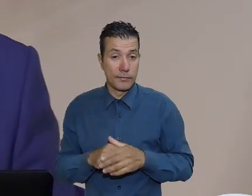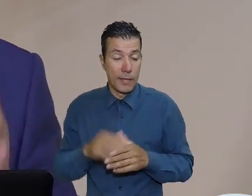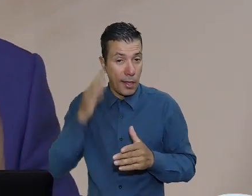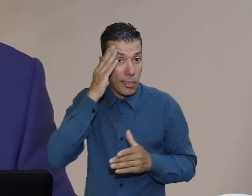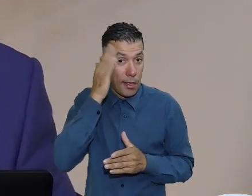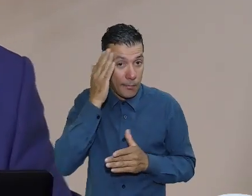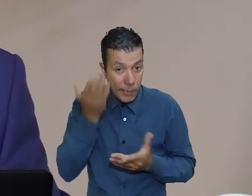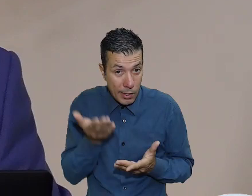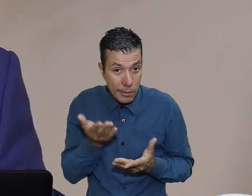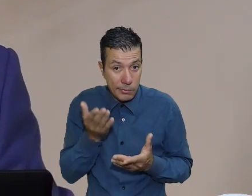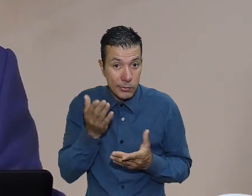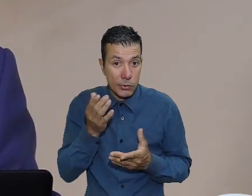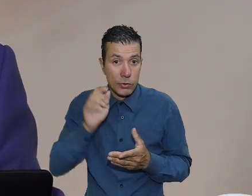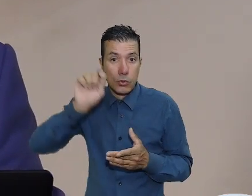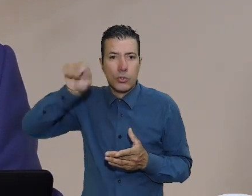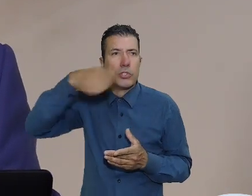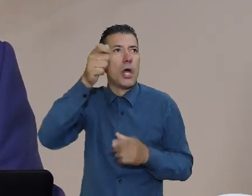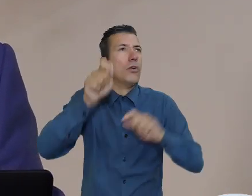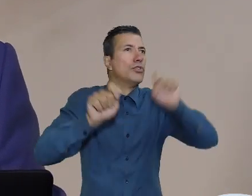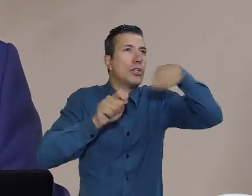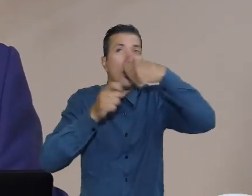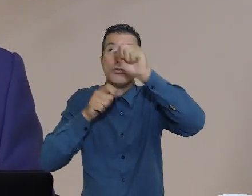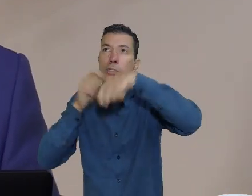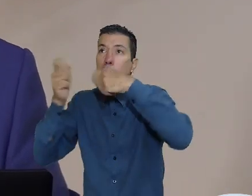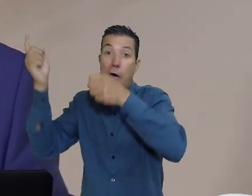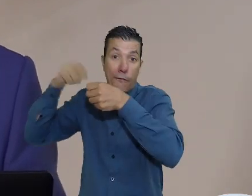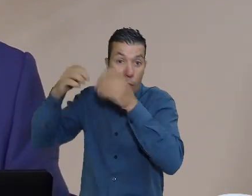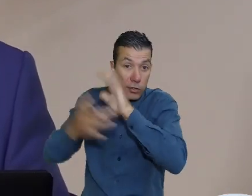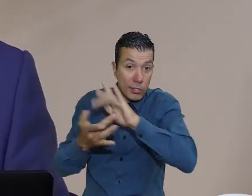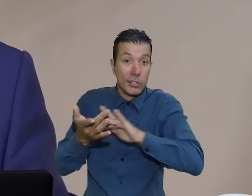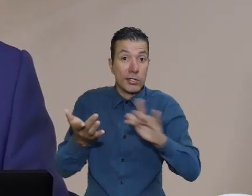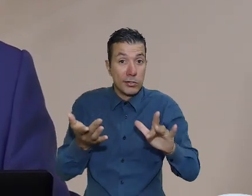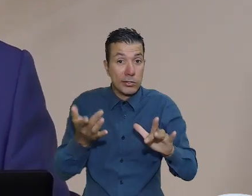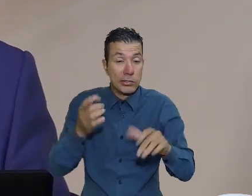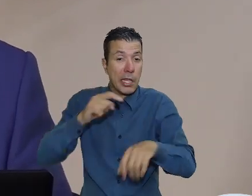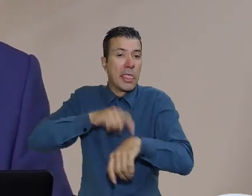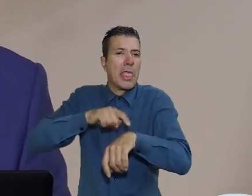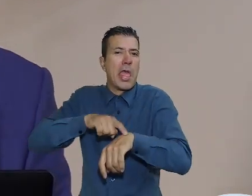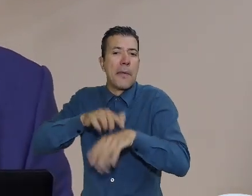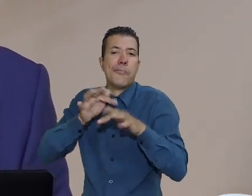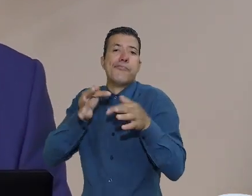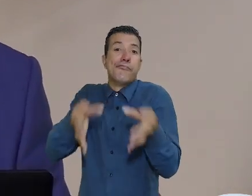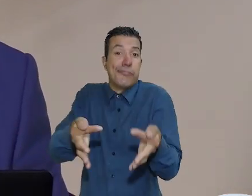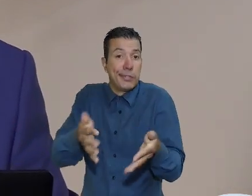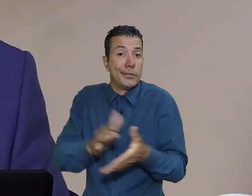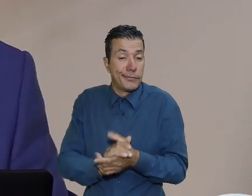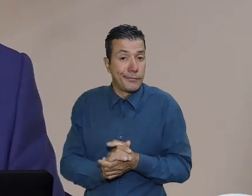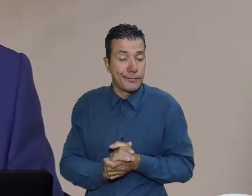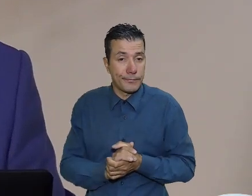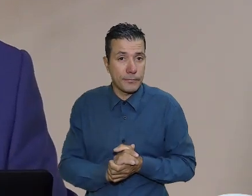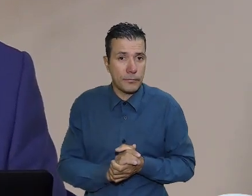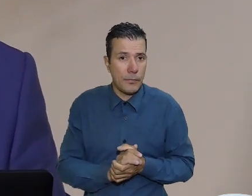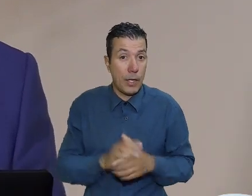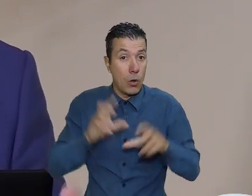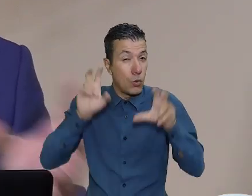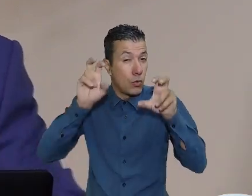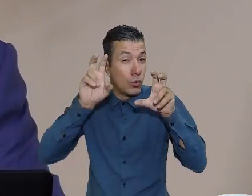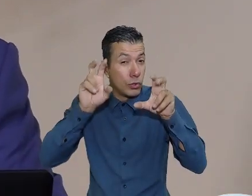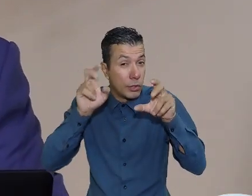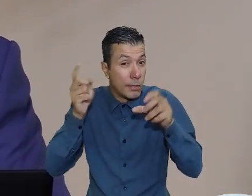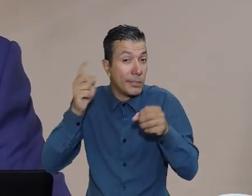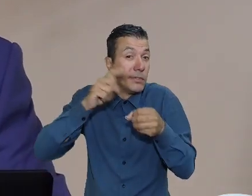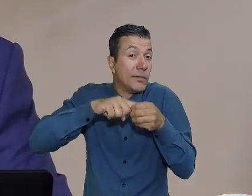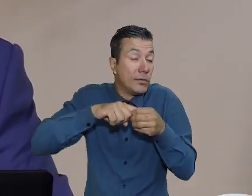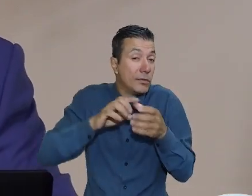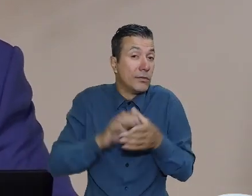sabemos que esses são sinais que marcam a volta de Jesus, são sinais do tempo do fim, e nós vamos estudar um outro tema que vai